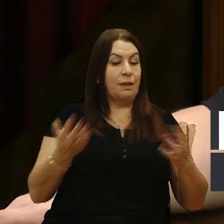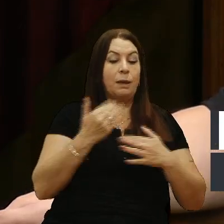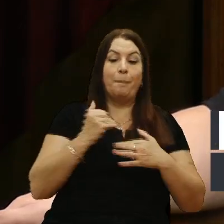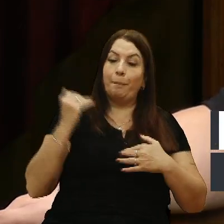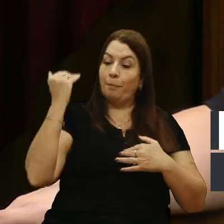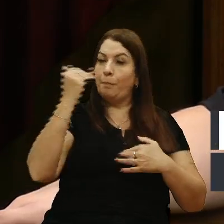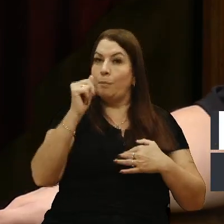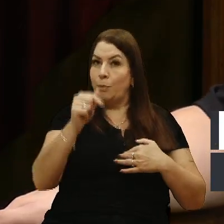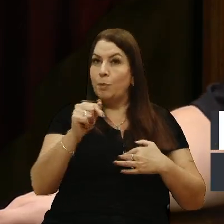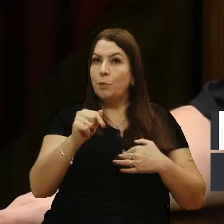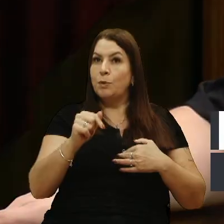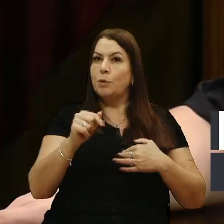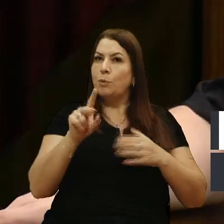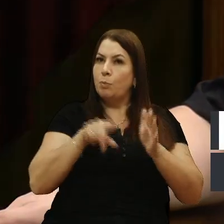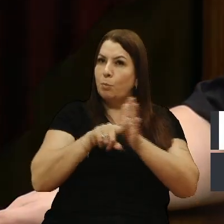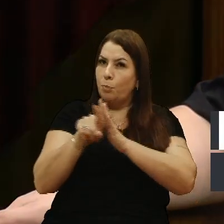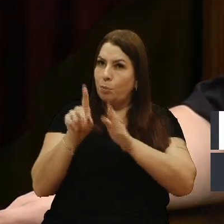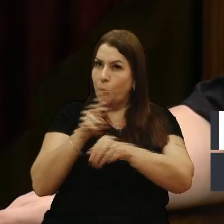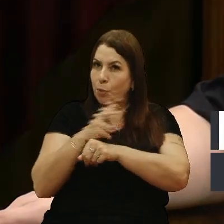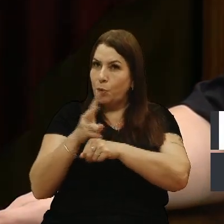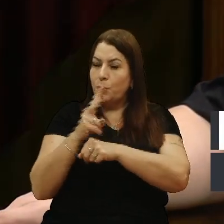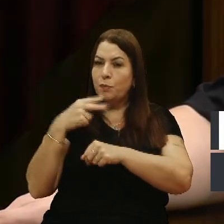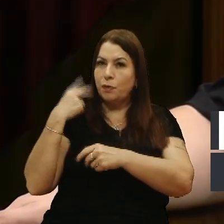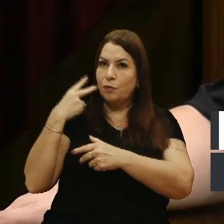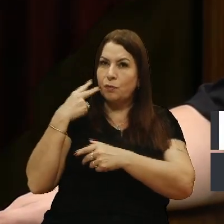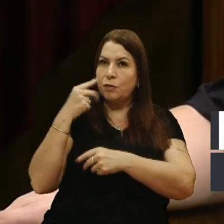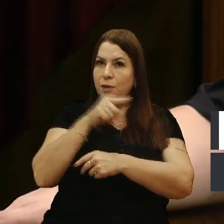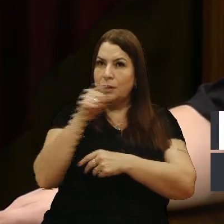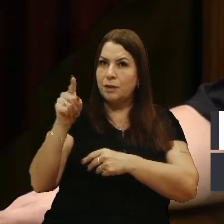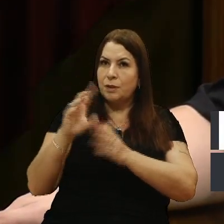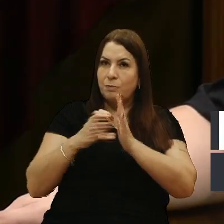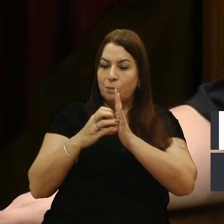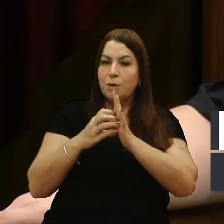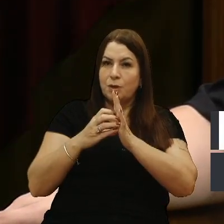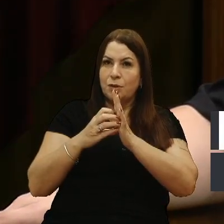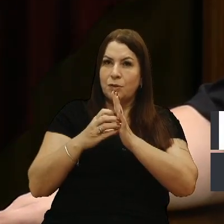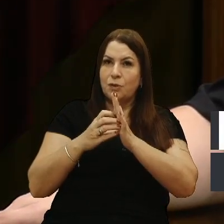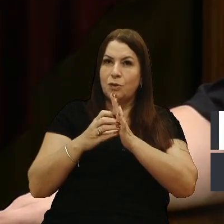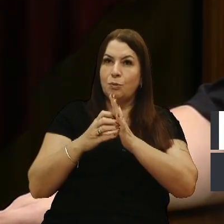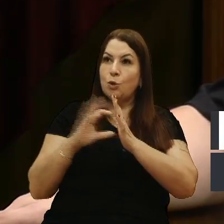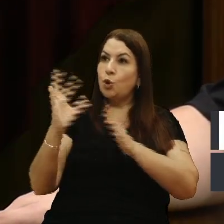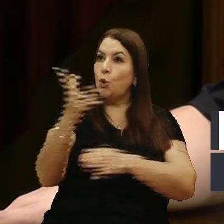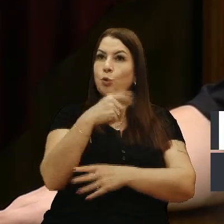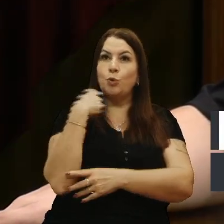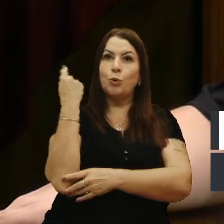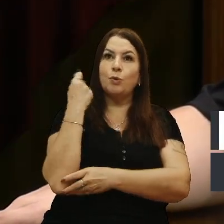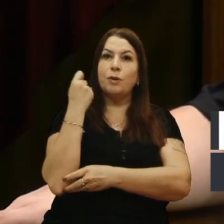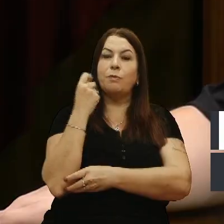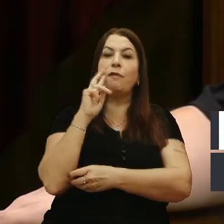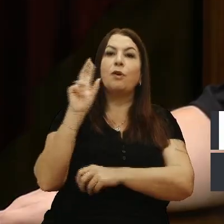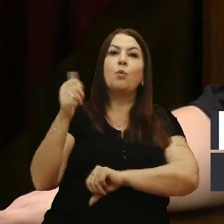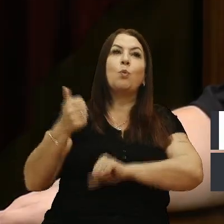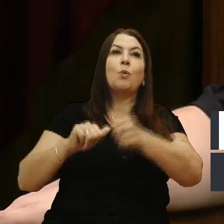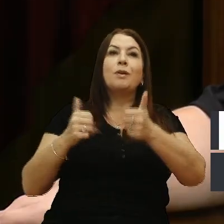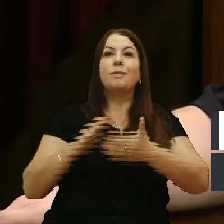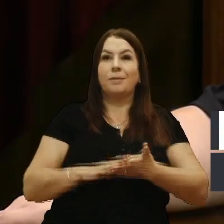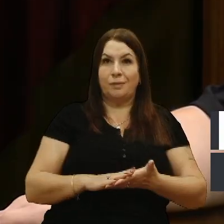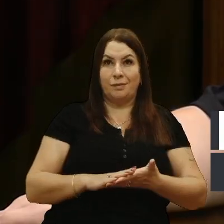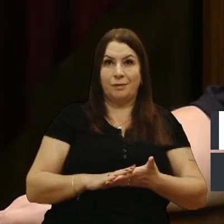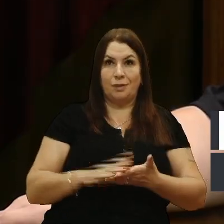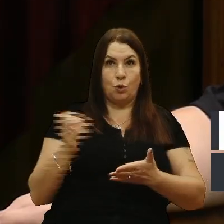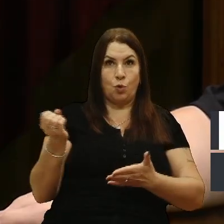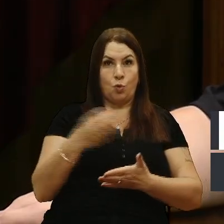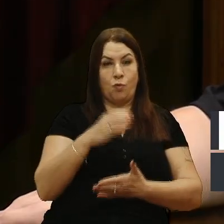tudo, consultem os colegas vereadores de vossas bancadas Rio Grande afora para ver a qualidade que a